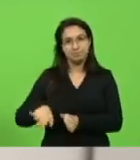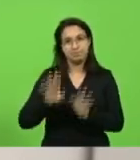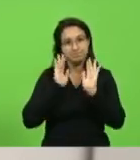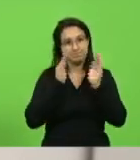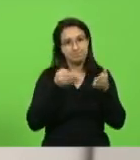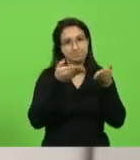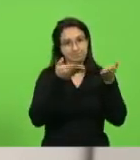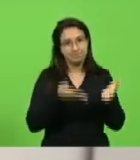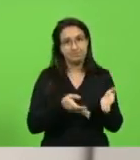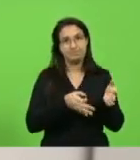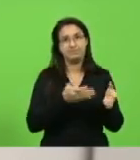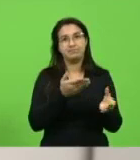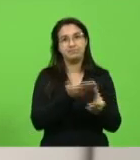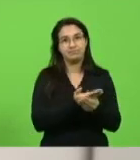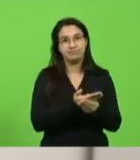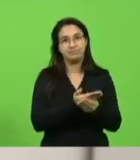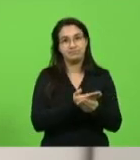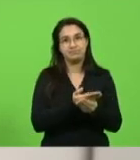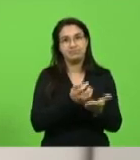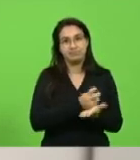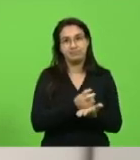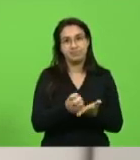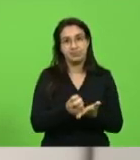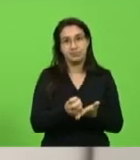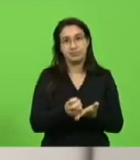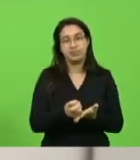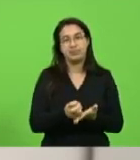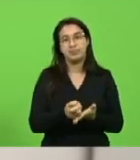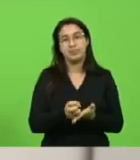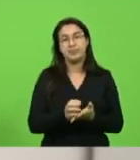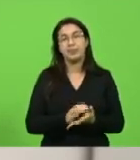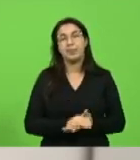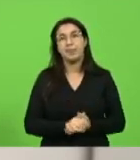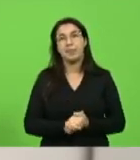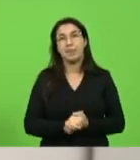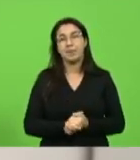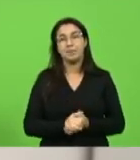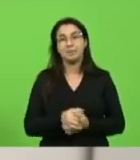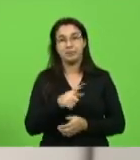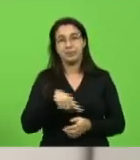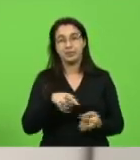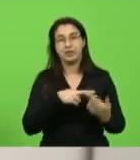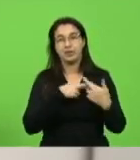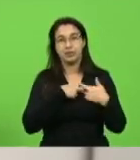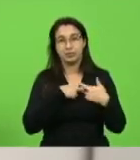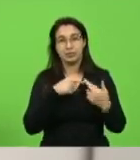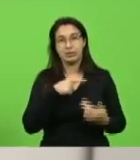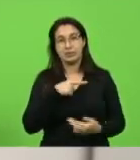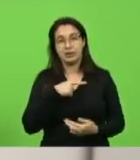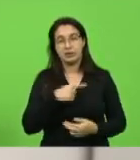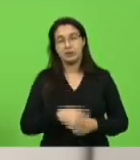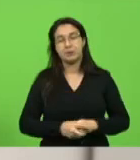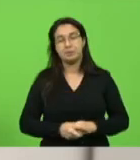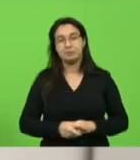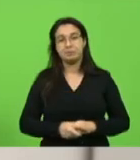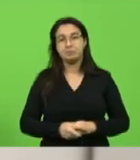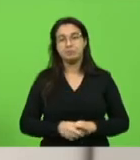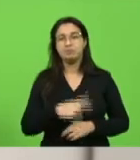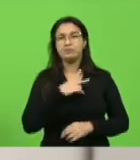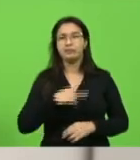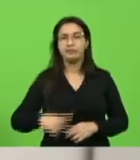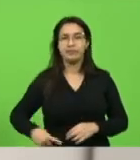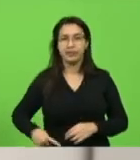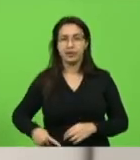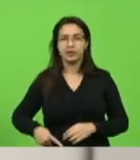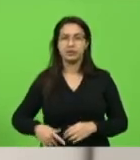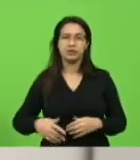respondendo pelos processos que estavam sob nossa responsabilidade, sob nosso acervo. Senhor presidente, faço